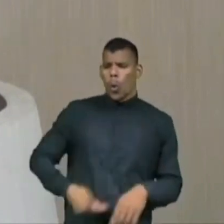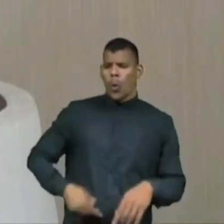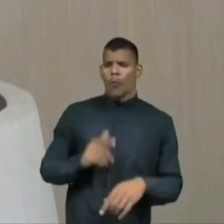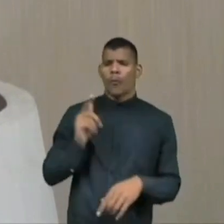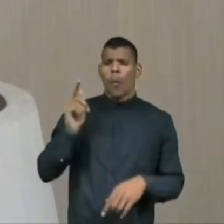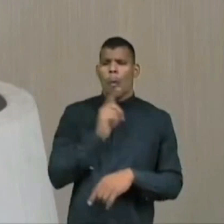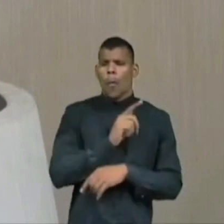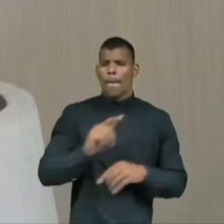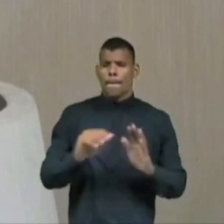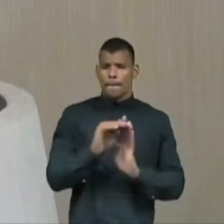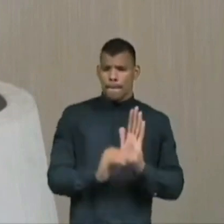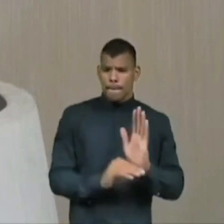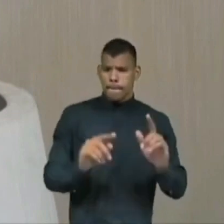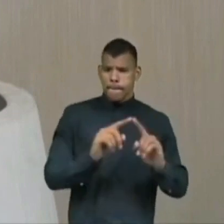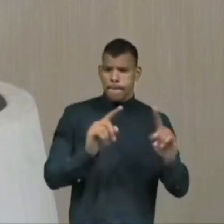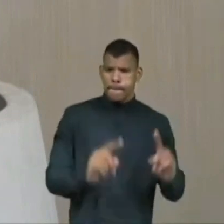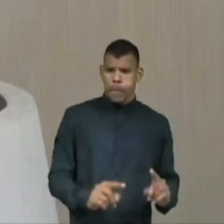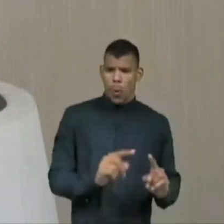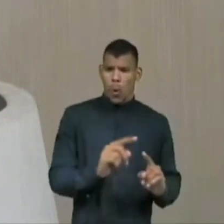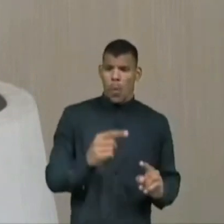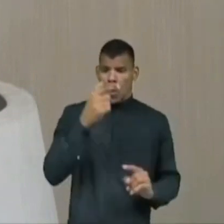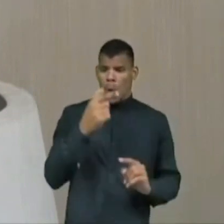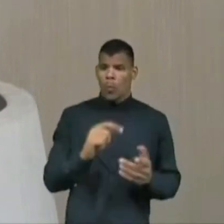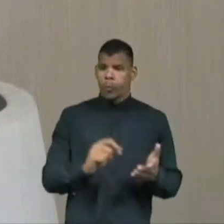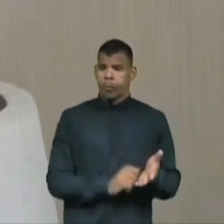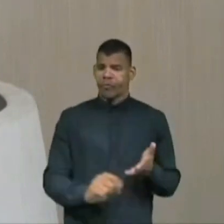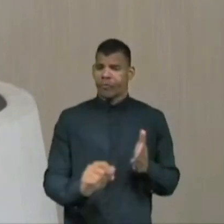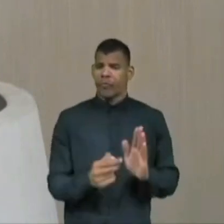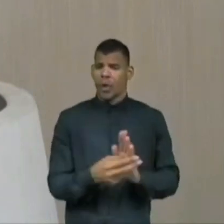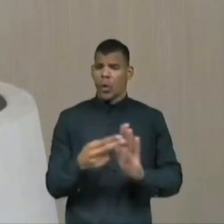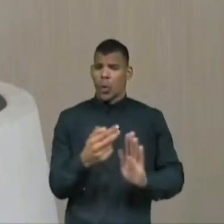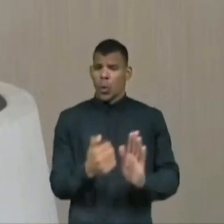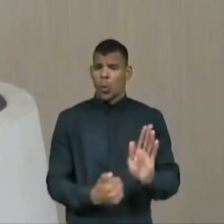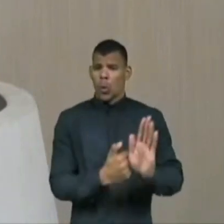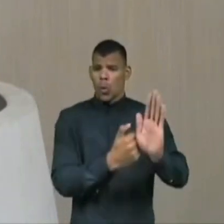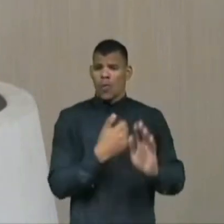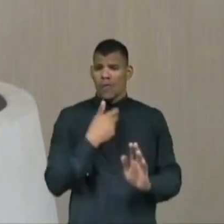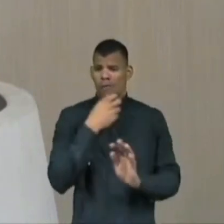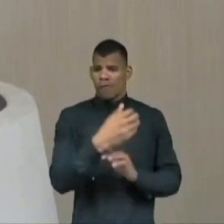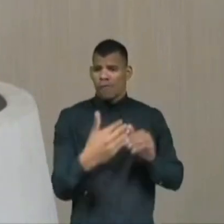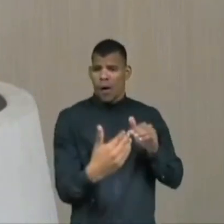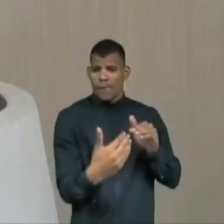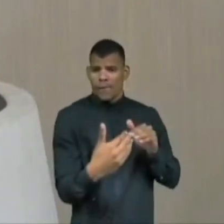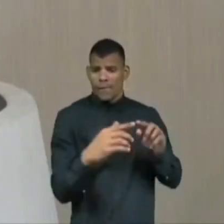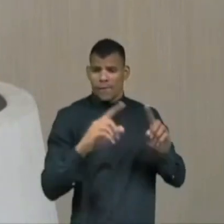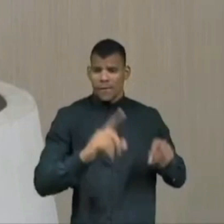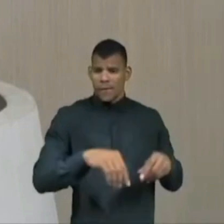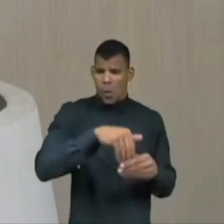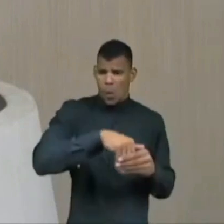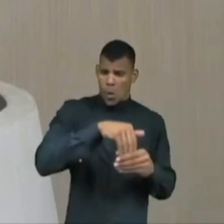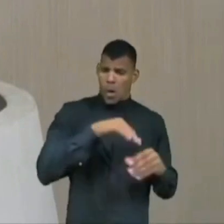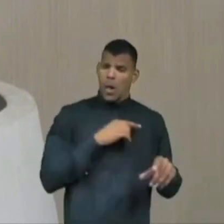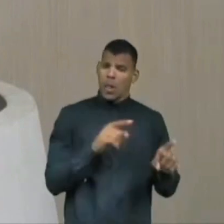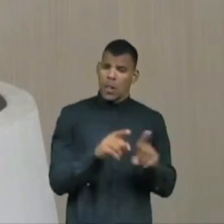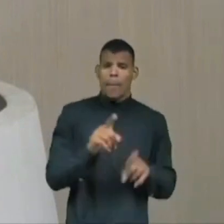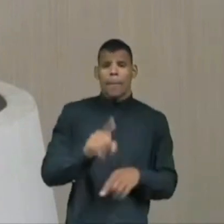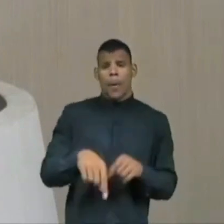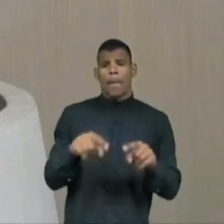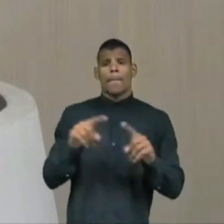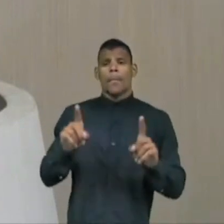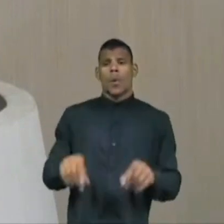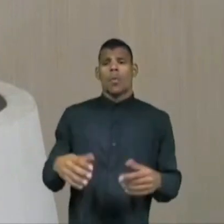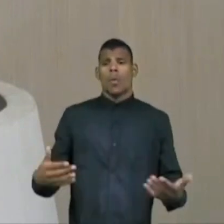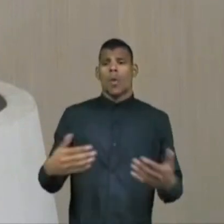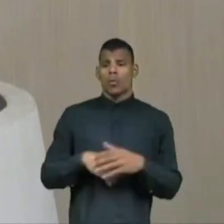executar um programa que, inclusive, este deputado foi favorável, que é o mutirão